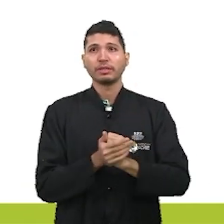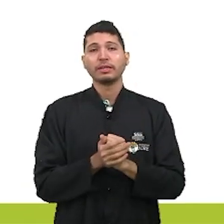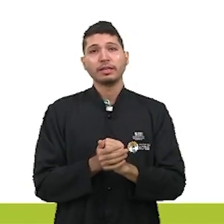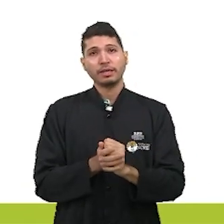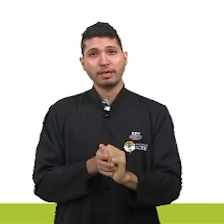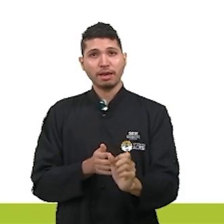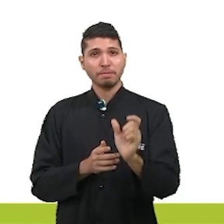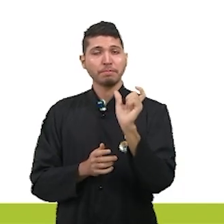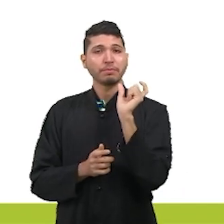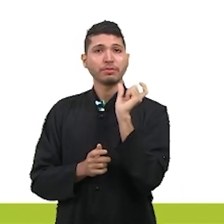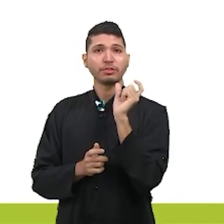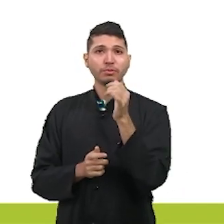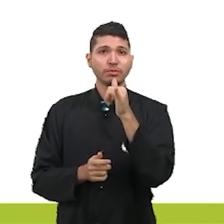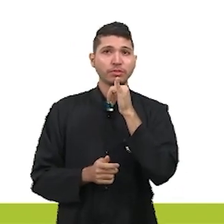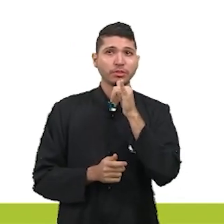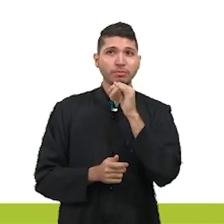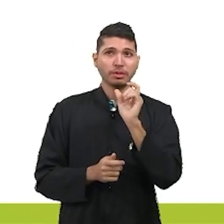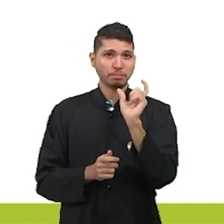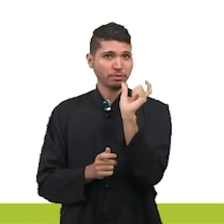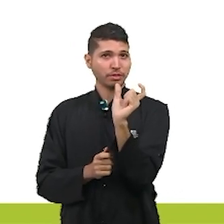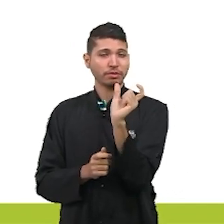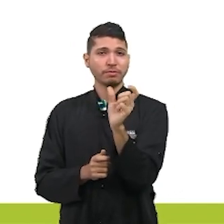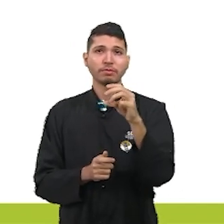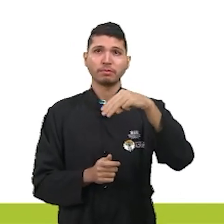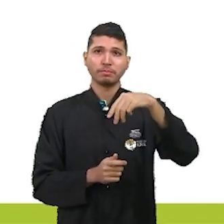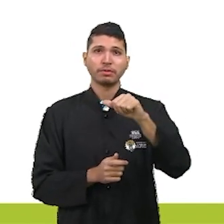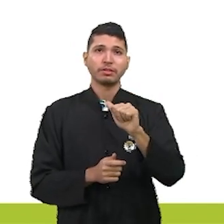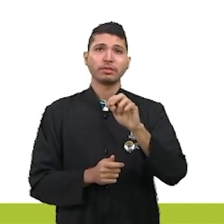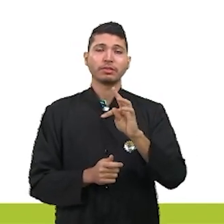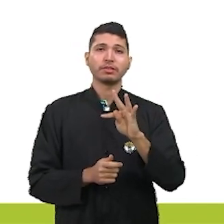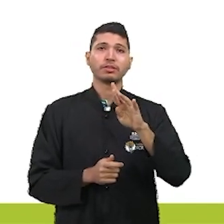sentido para nós. Mas, por exemplo, A,